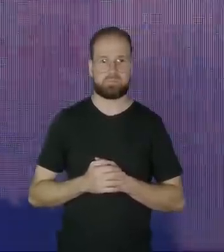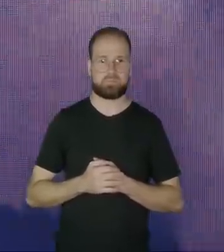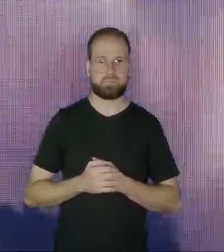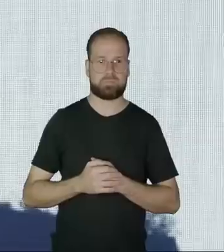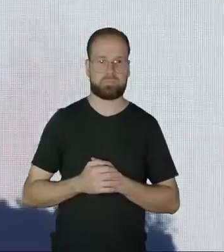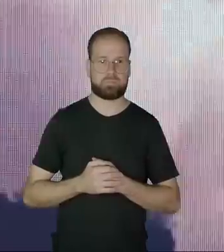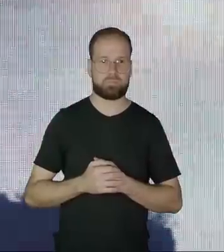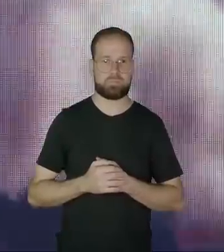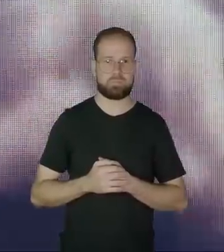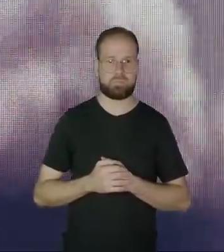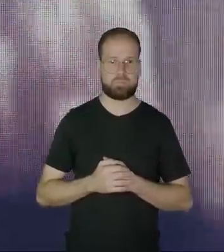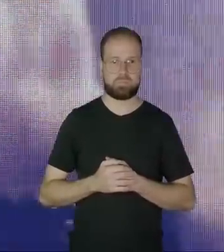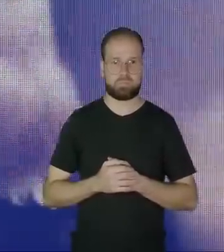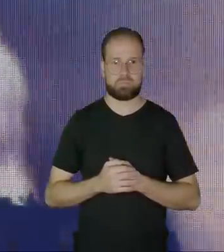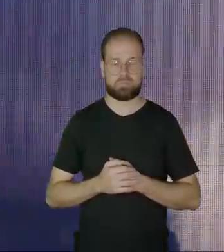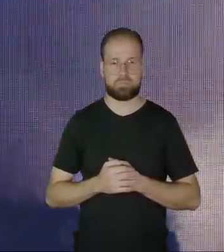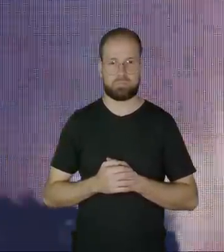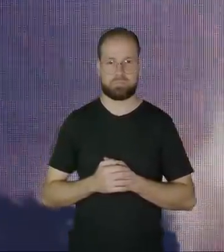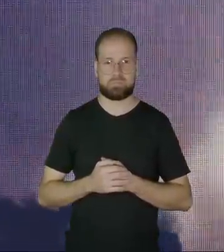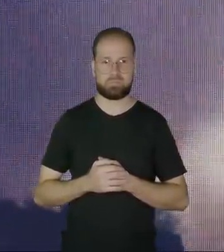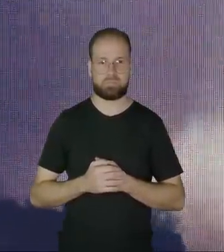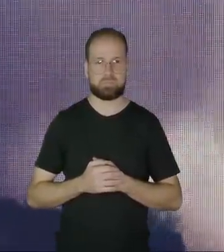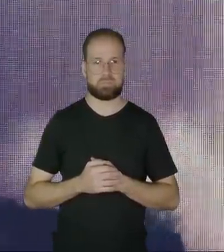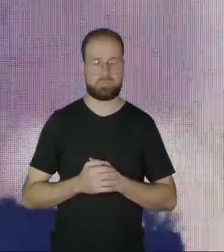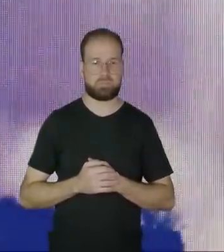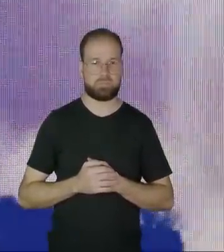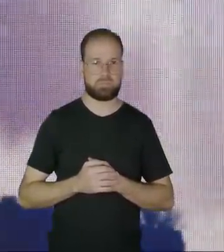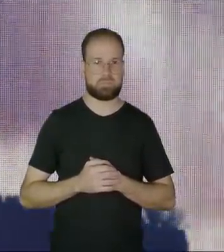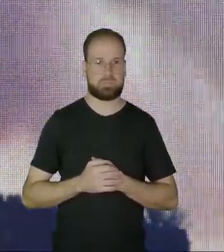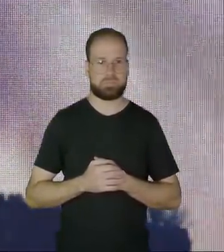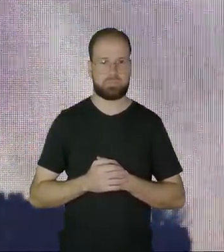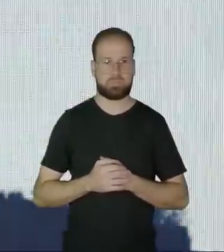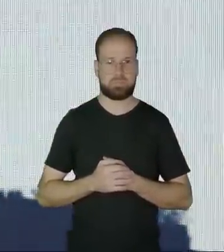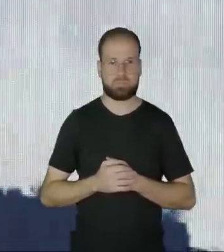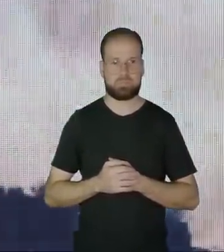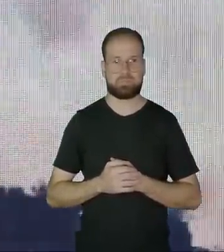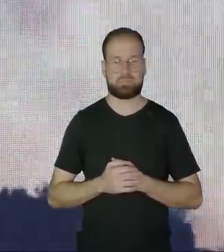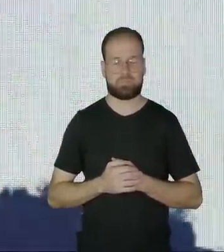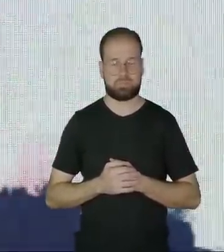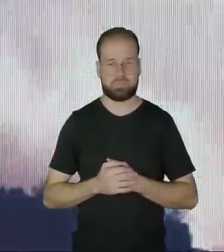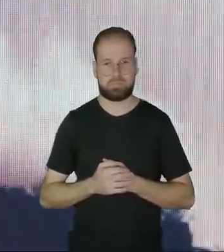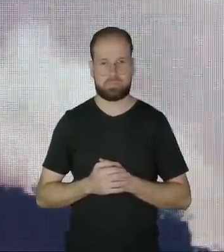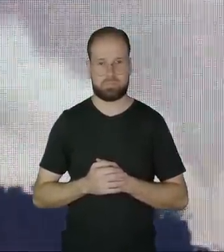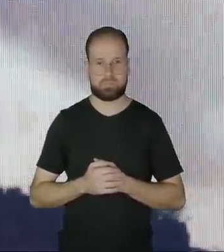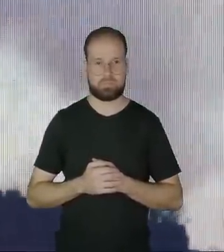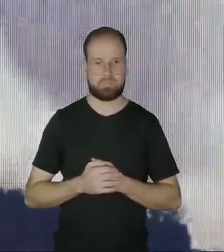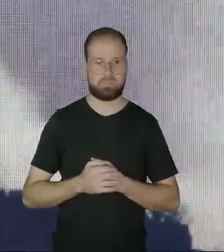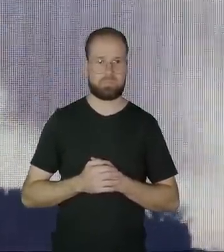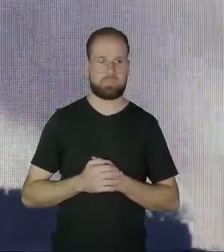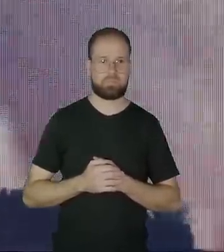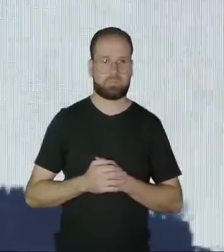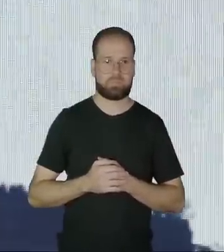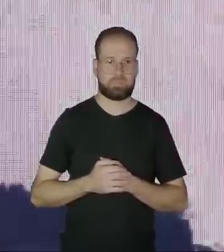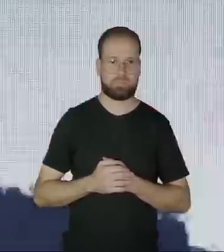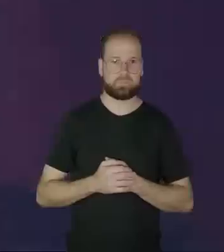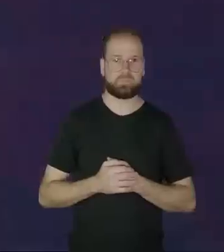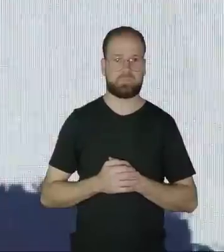É justo que eu me vista com as feridas do teu corpo,